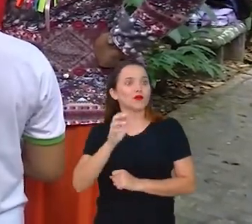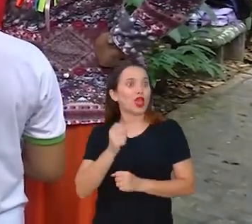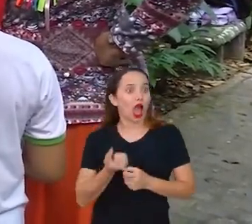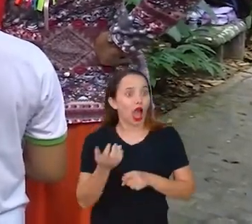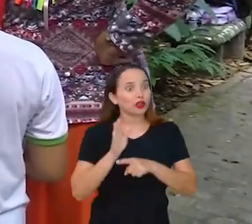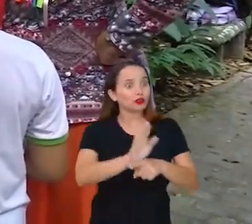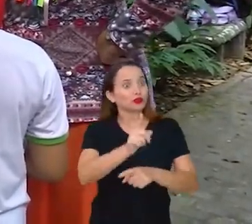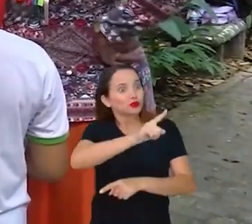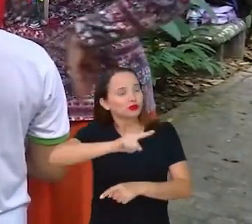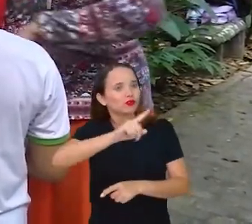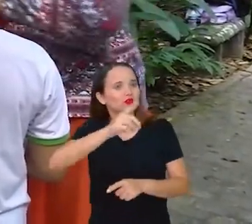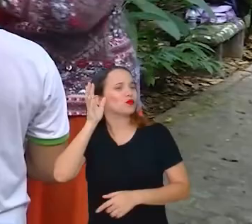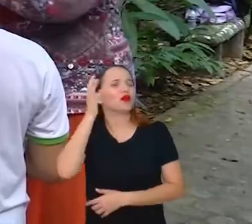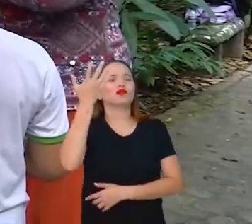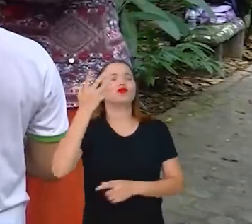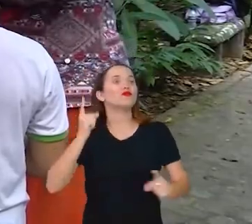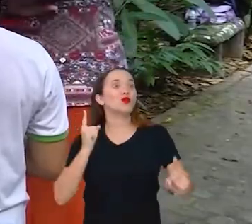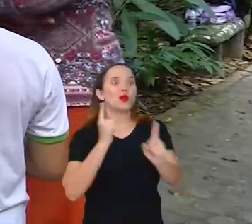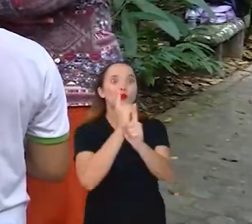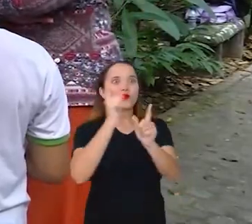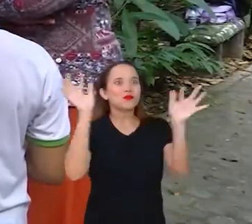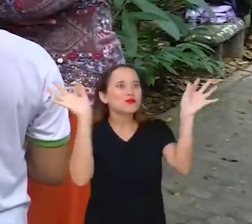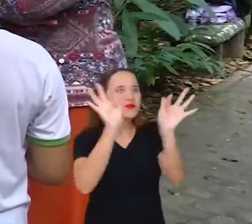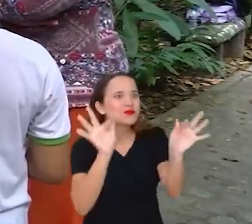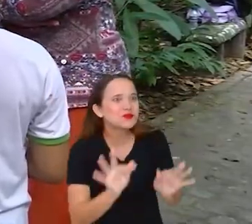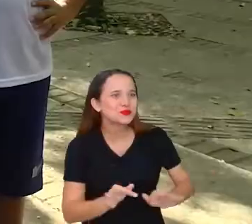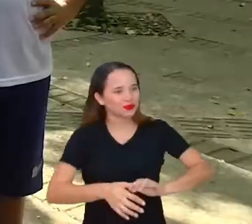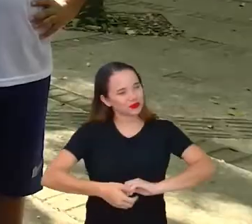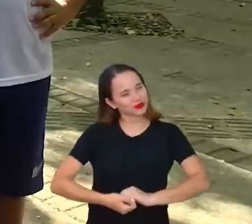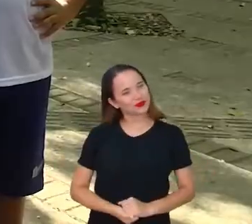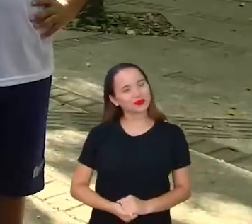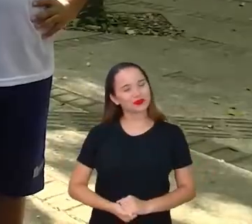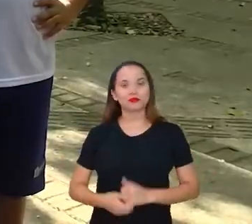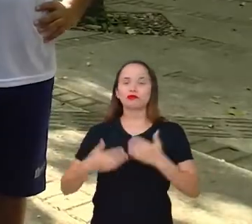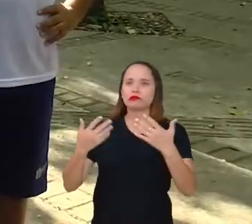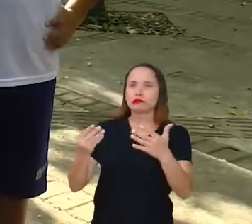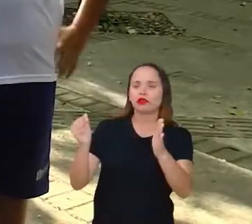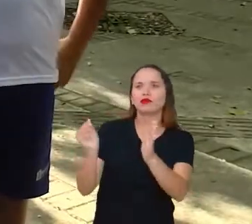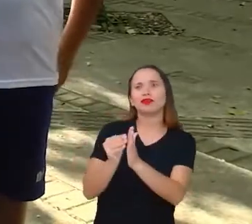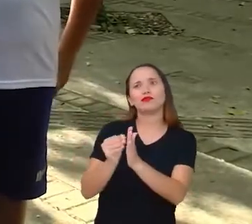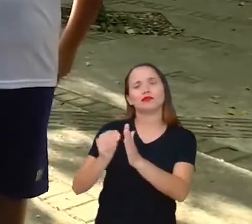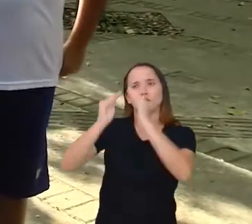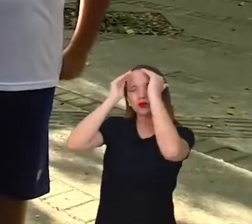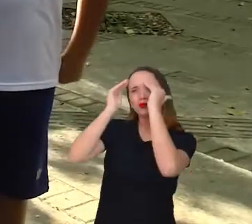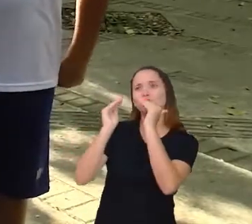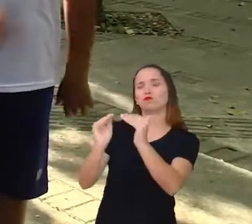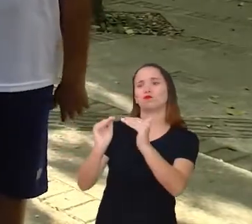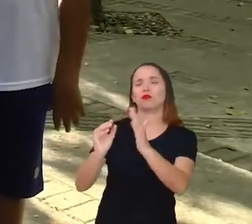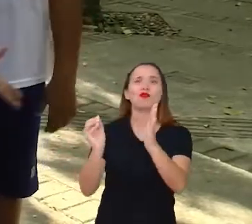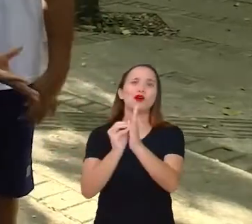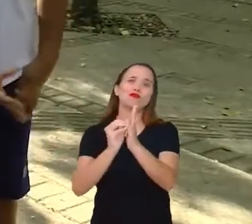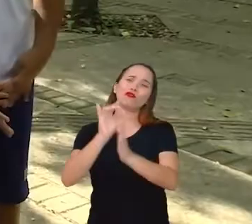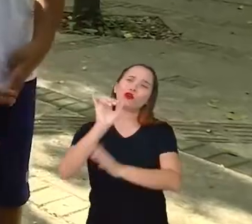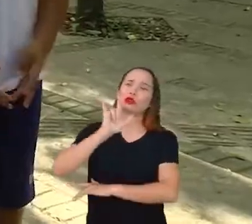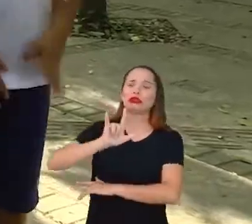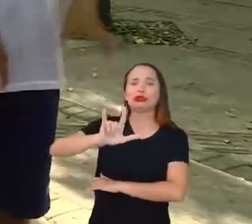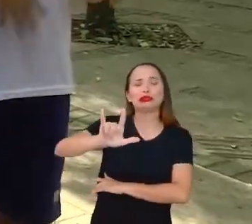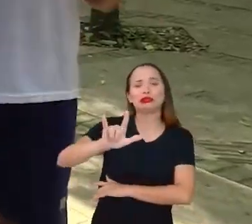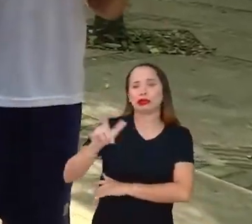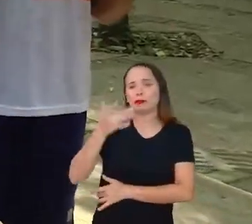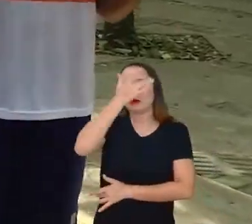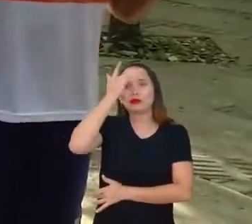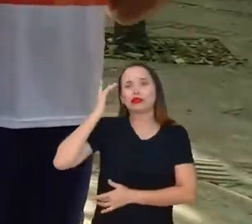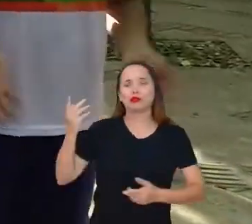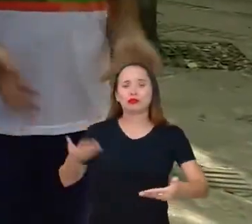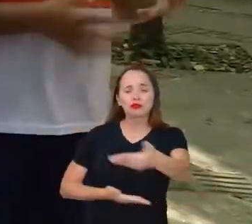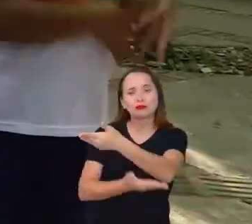Resolveram para vocês encontrarem a felicidade. Falta de respeito. Falta de amor entre as pessoas. E